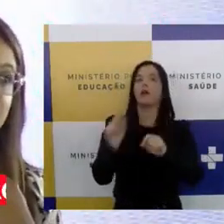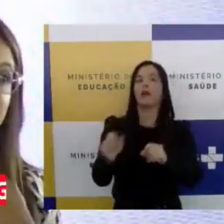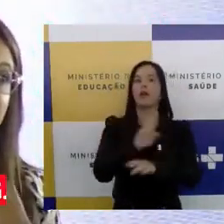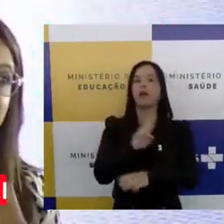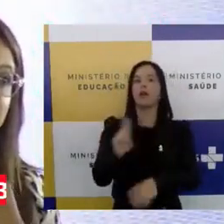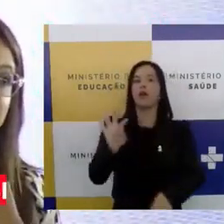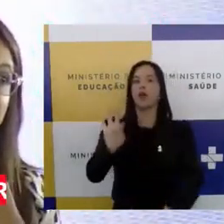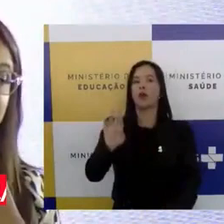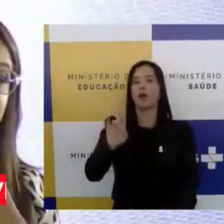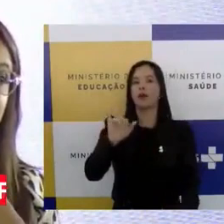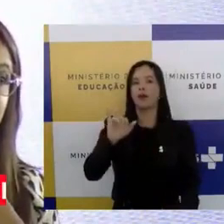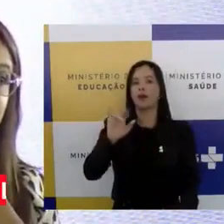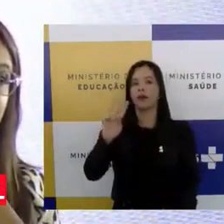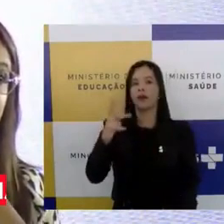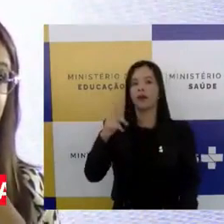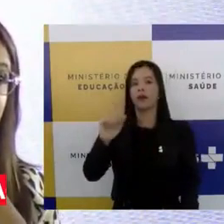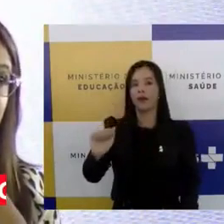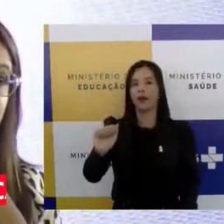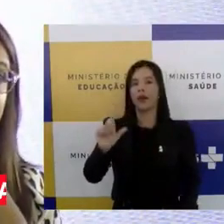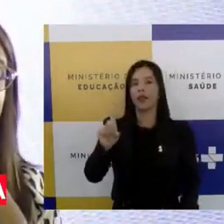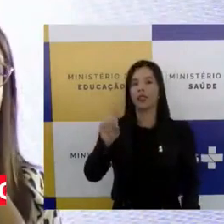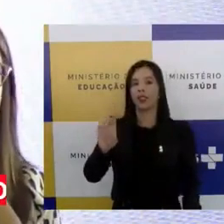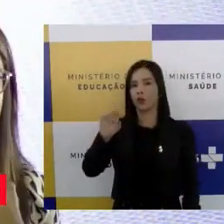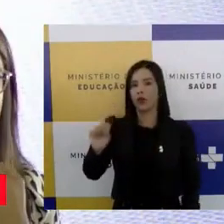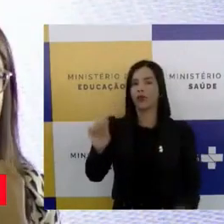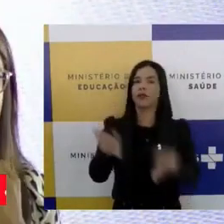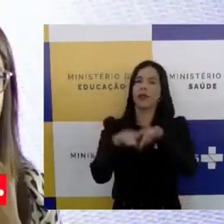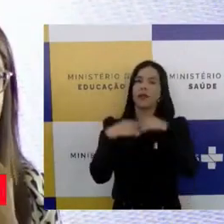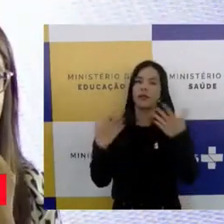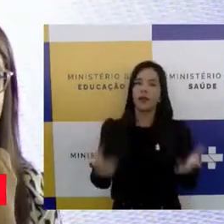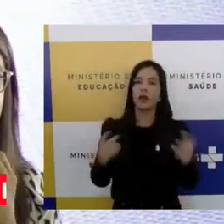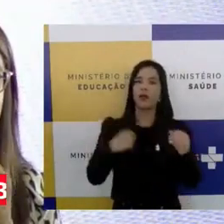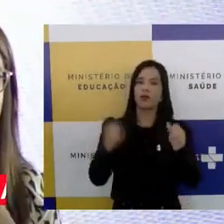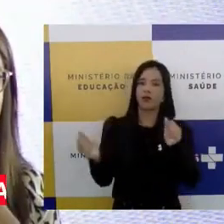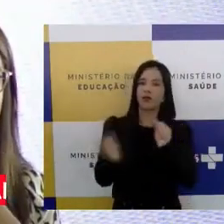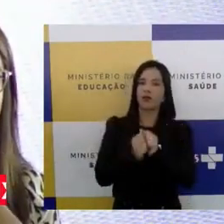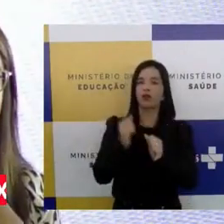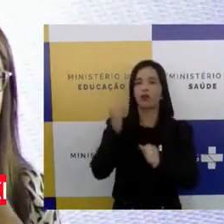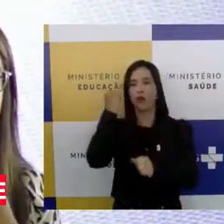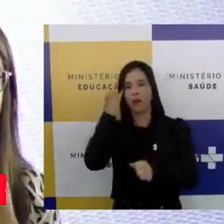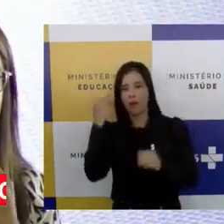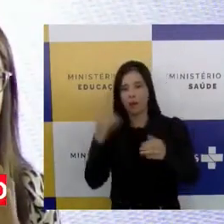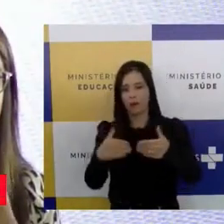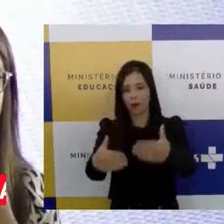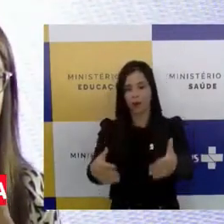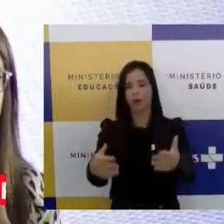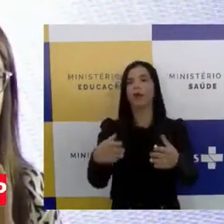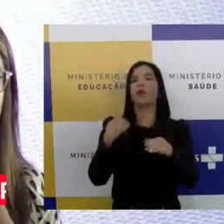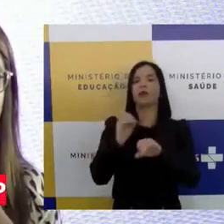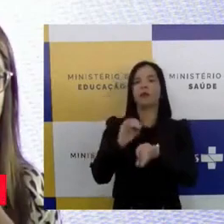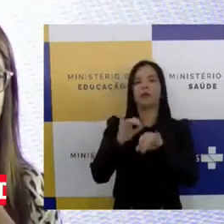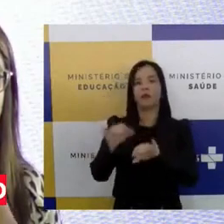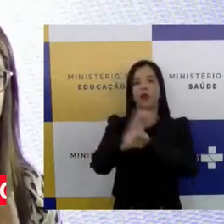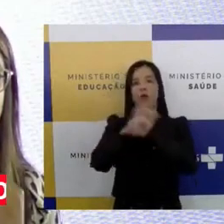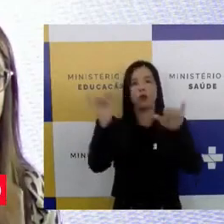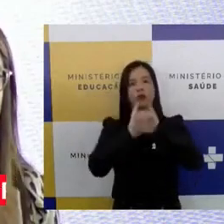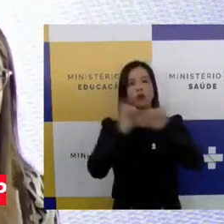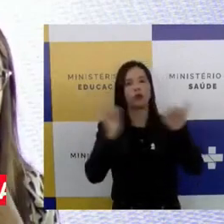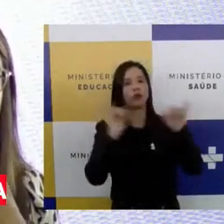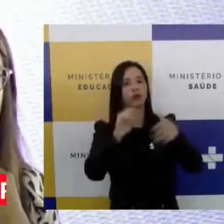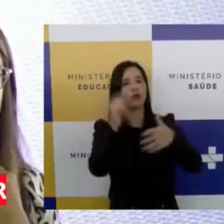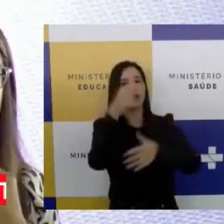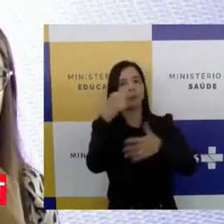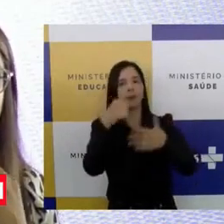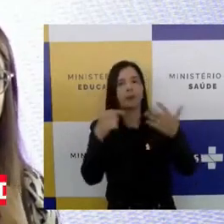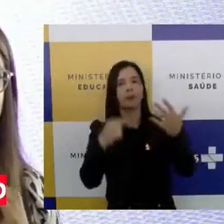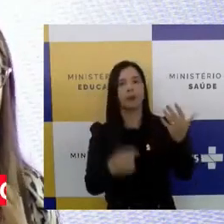ações. Toda semana, o Ministério da Saúde e o Ministério da Educação vai informar a trilha de